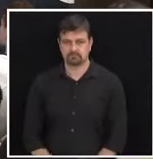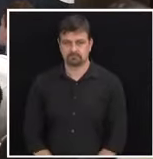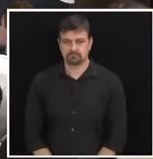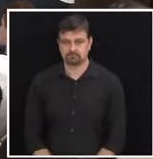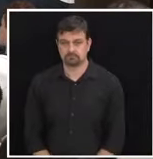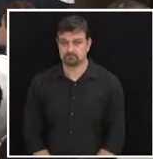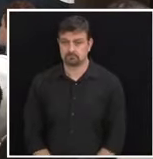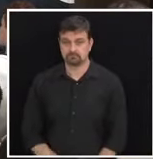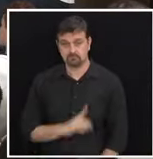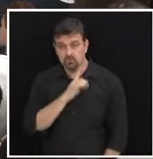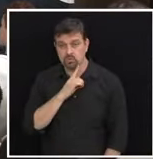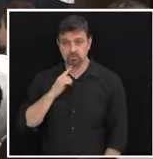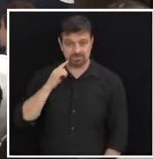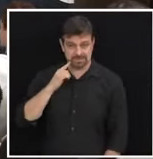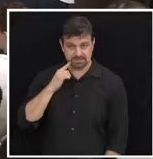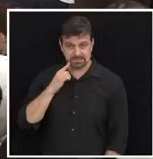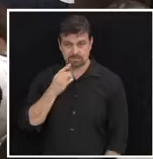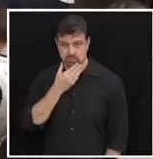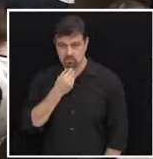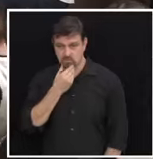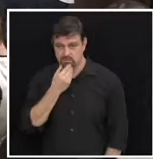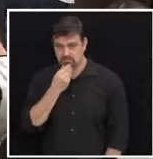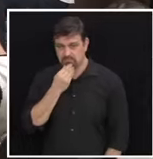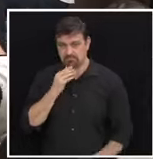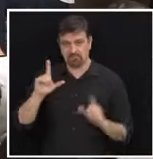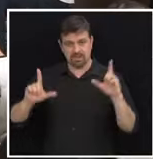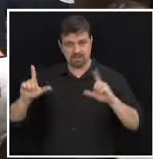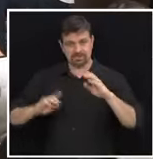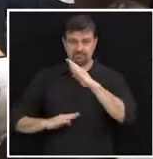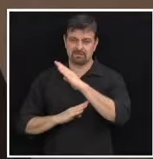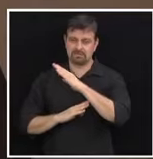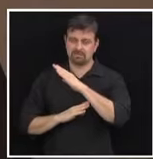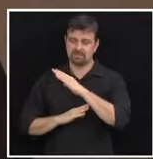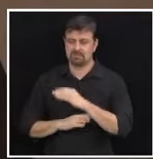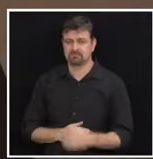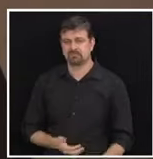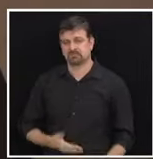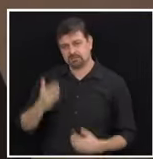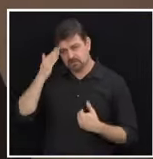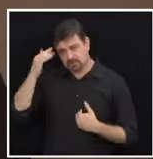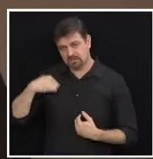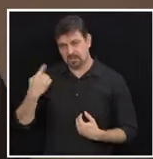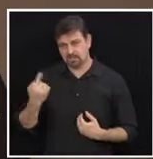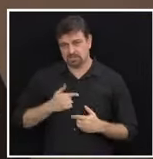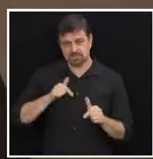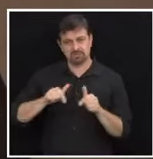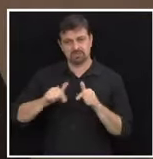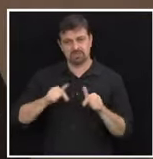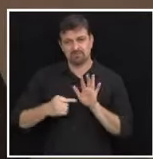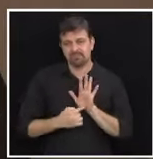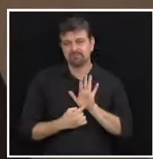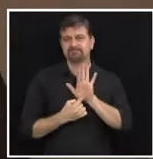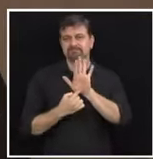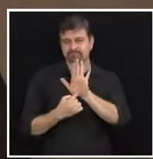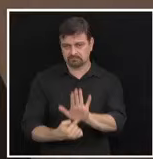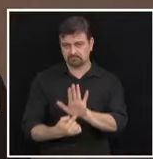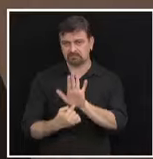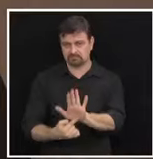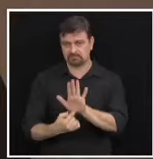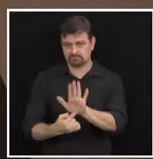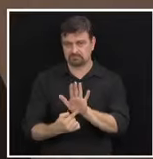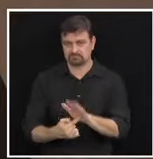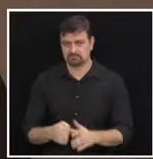Muito obrigado pela oportunidade da TV Câmara e de a gente trazer um pouquinho do nosso trabalho da